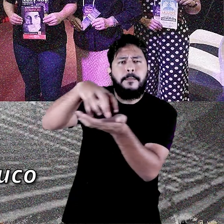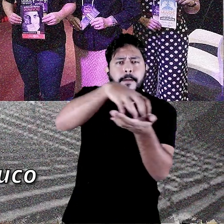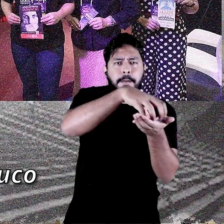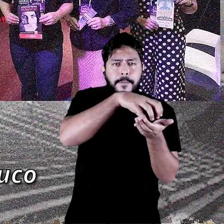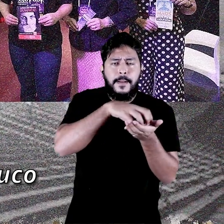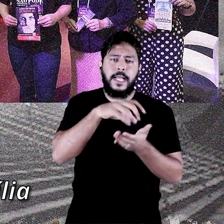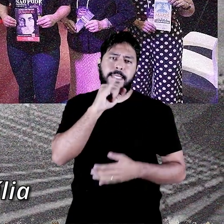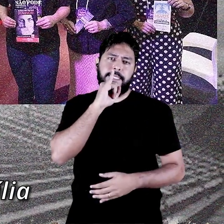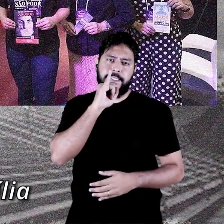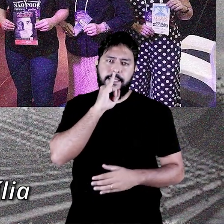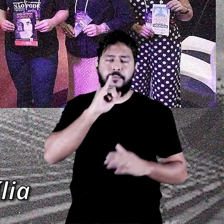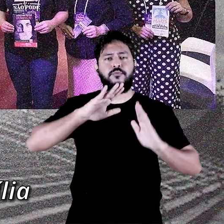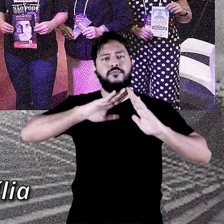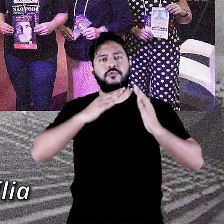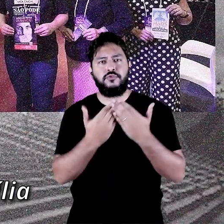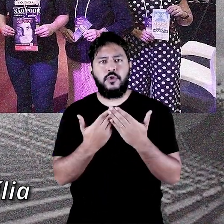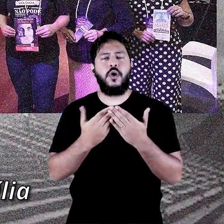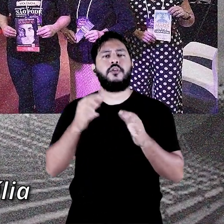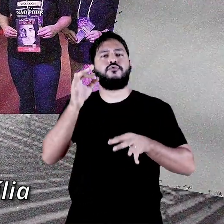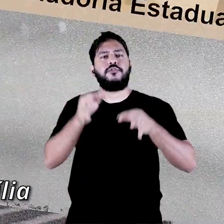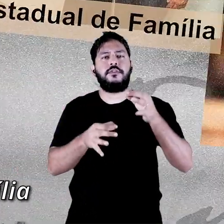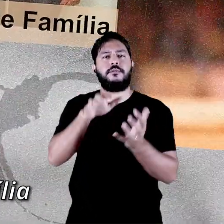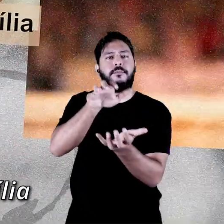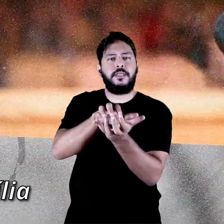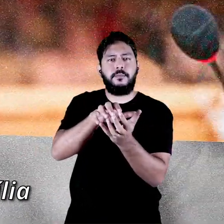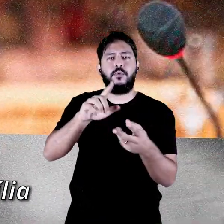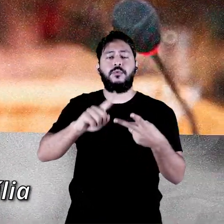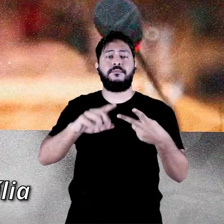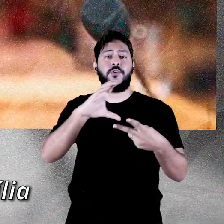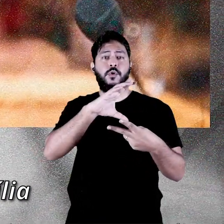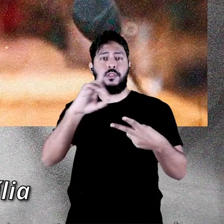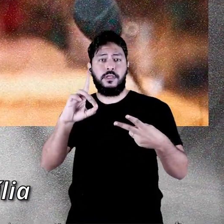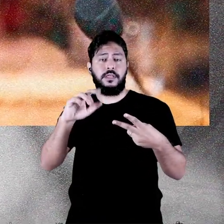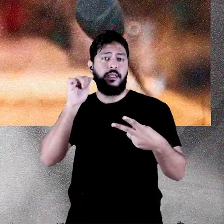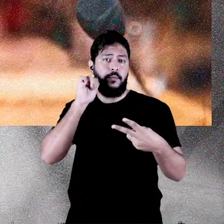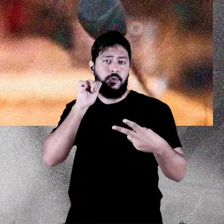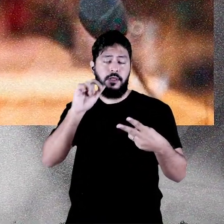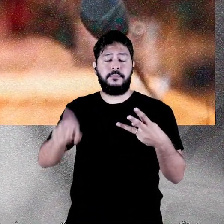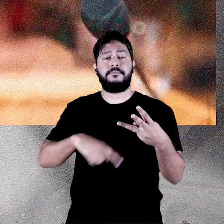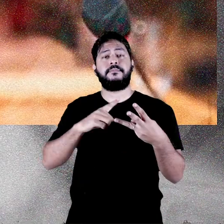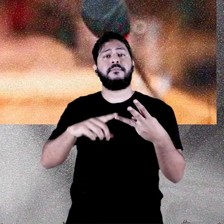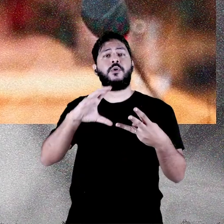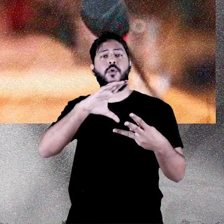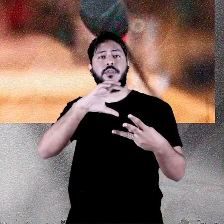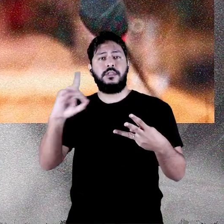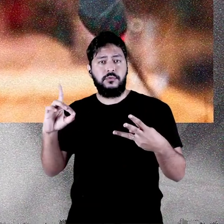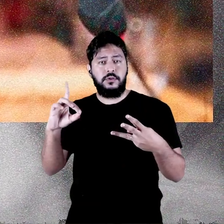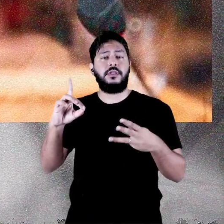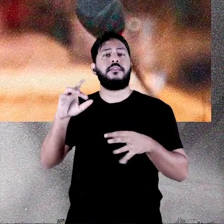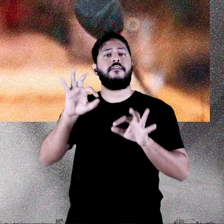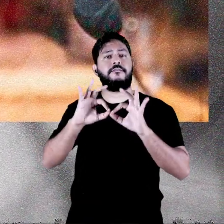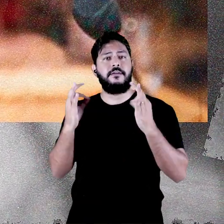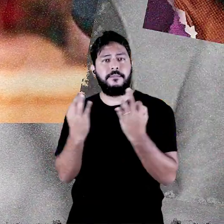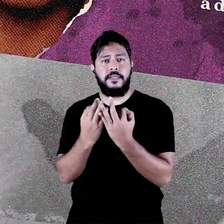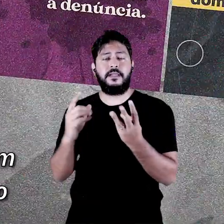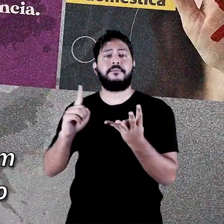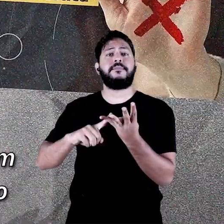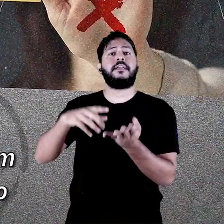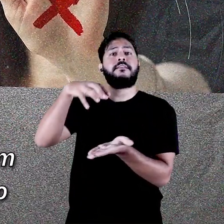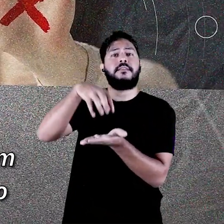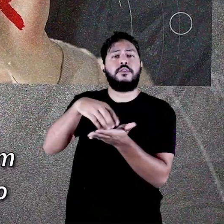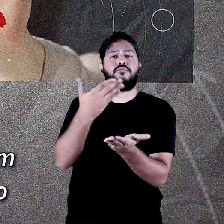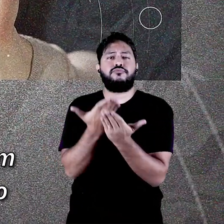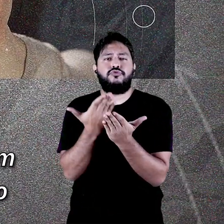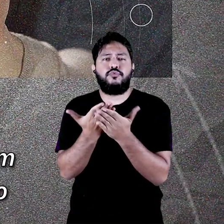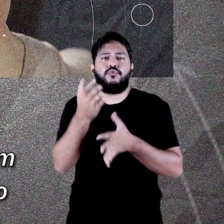Judicial de Pernambuco, a Coordenadoria da Mulher, a Coordenadoria Estadual de Família, o Centro de Estudos Judiciários, entre outros,